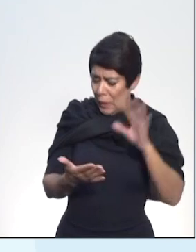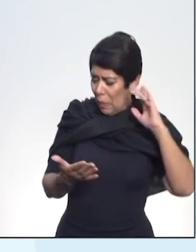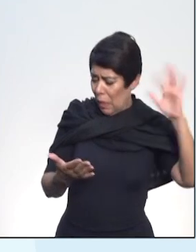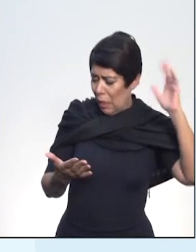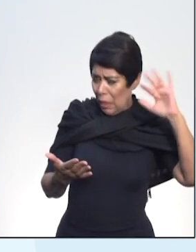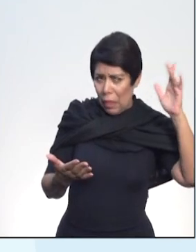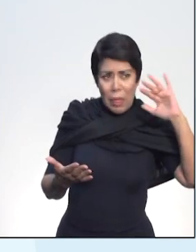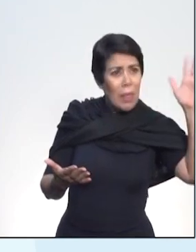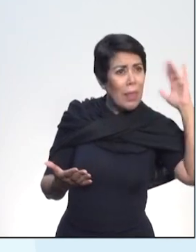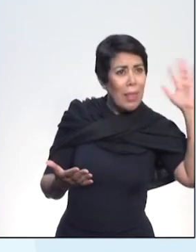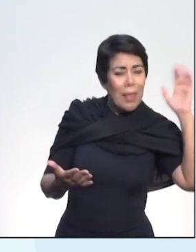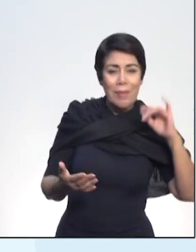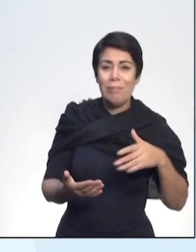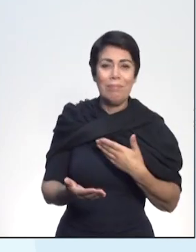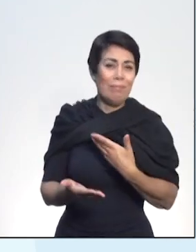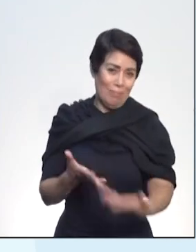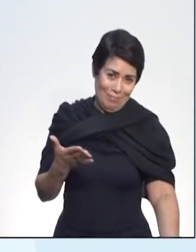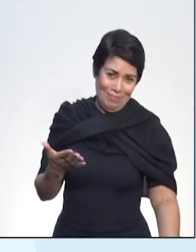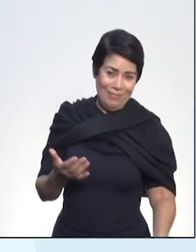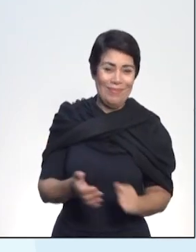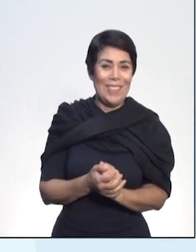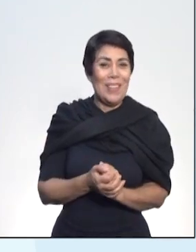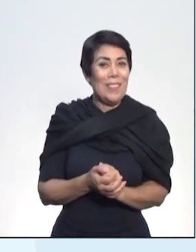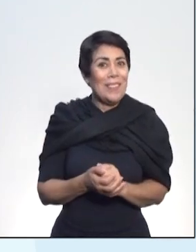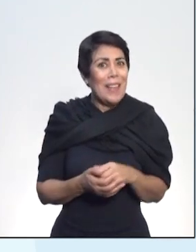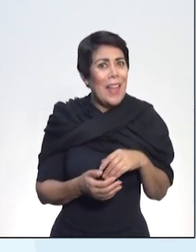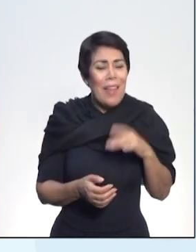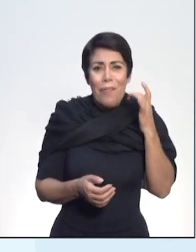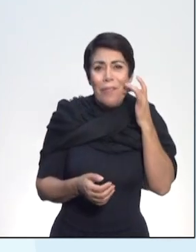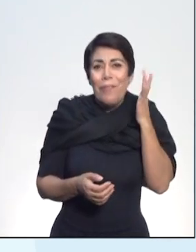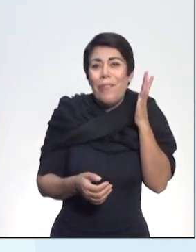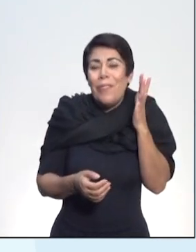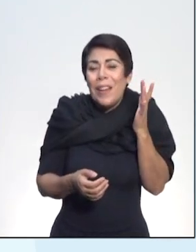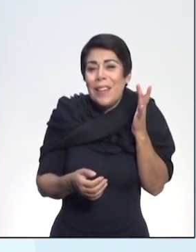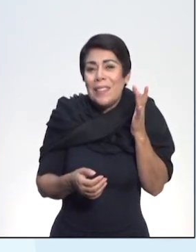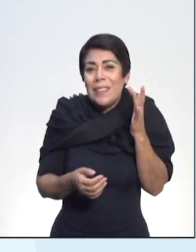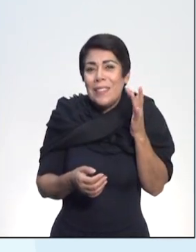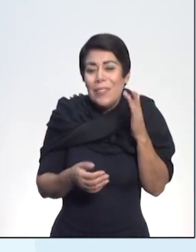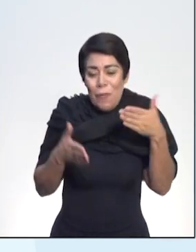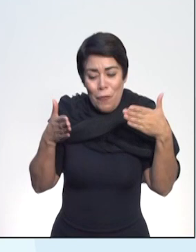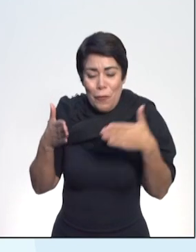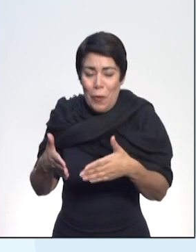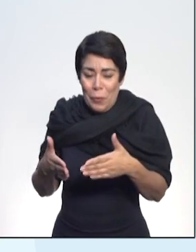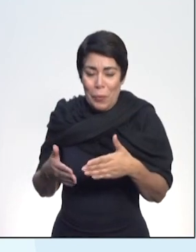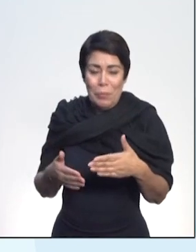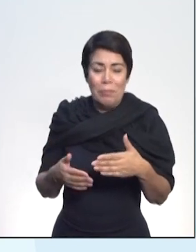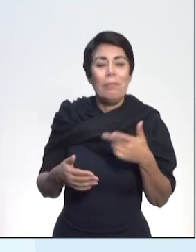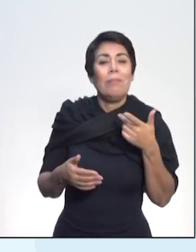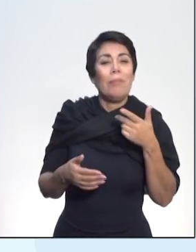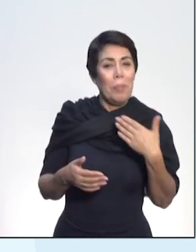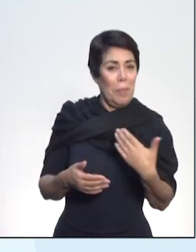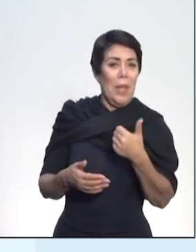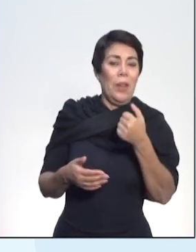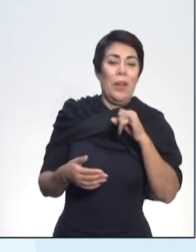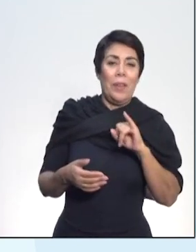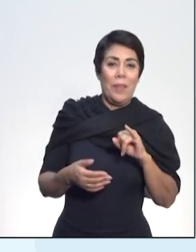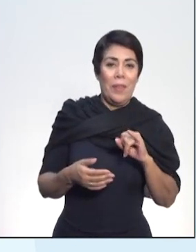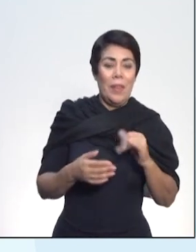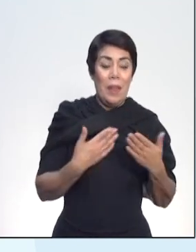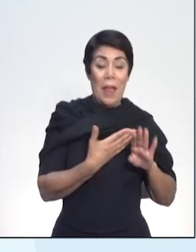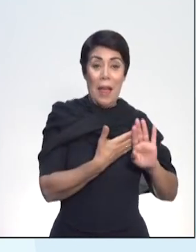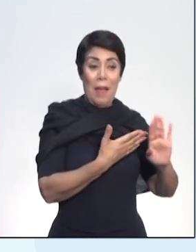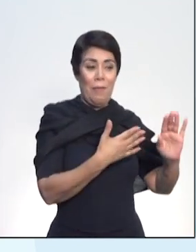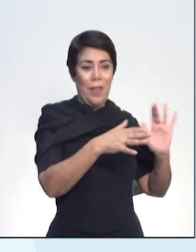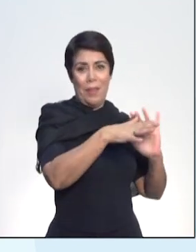escutar música do que eu estudar uma matéria que eu não tenho muito afinidade, né? É muito mais gostoso eu ficar nas redes